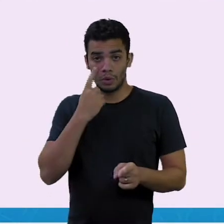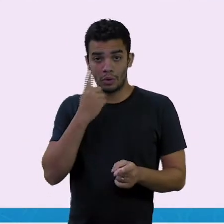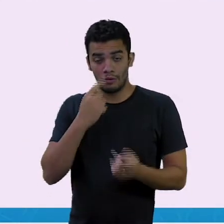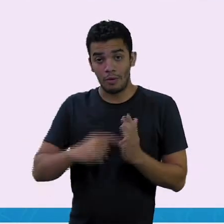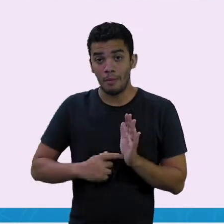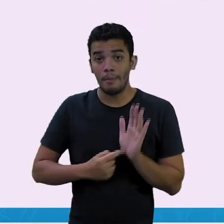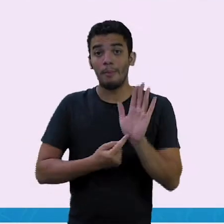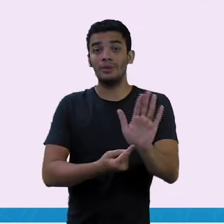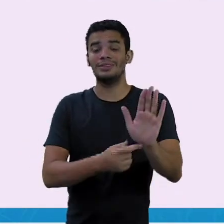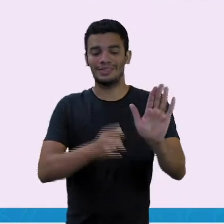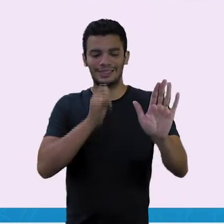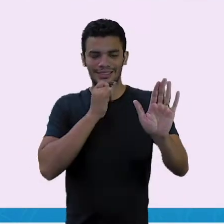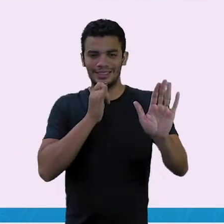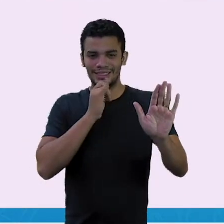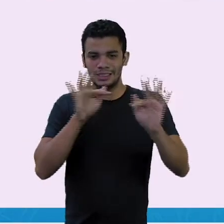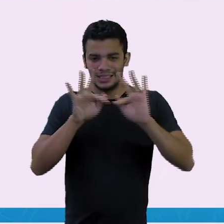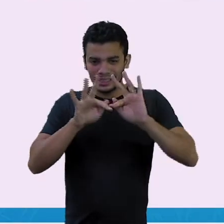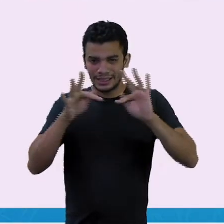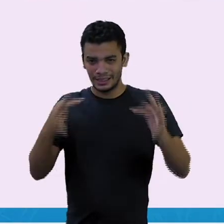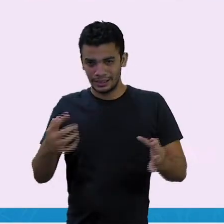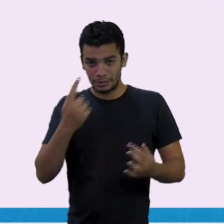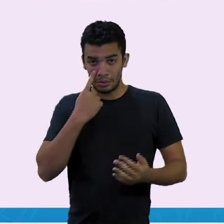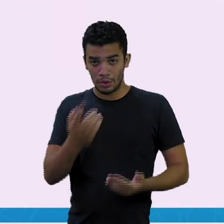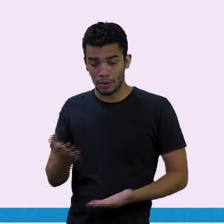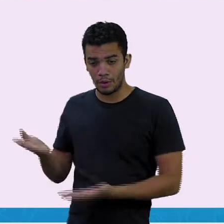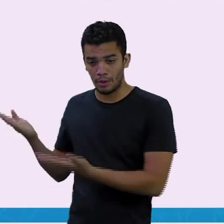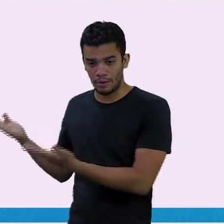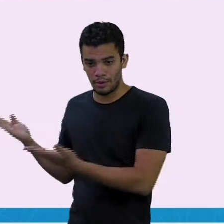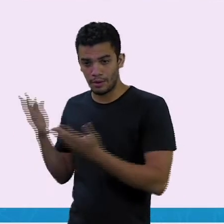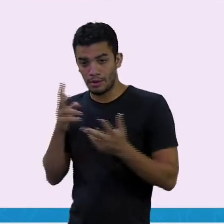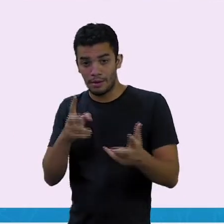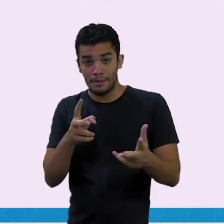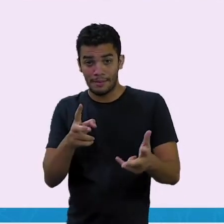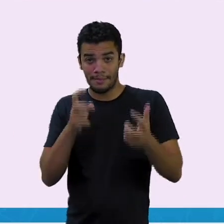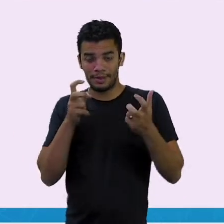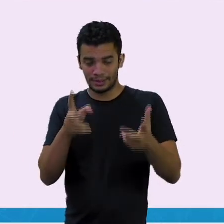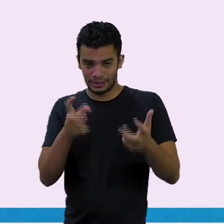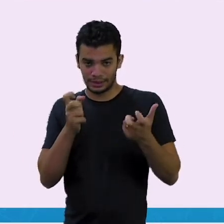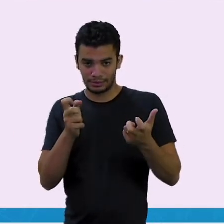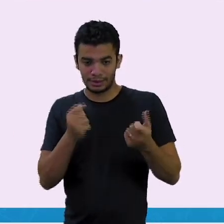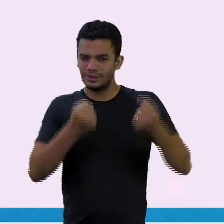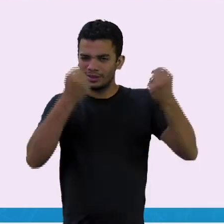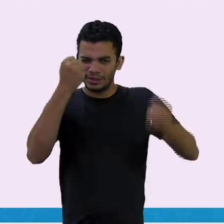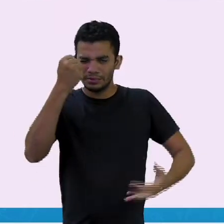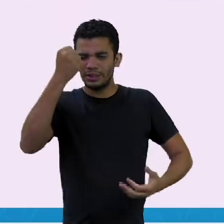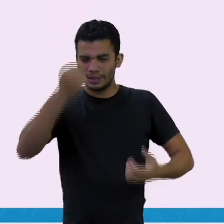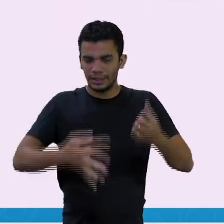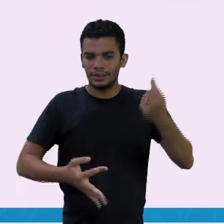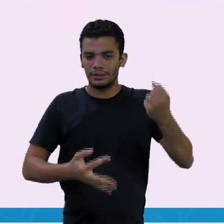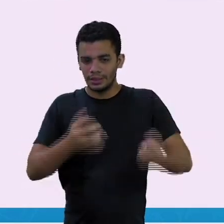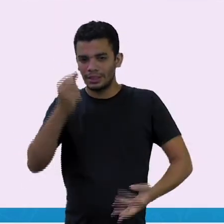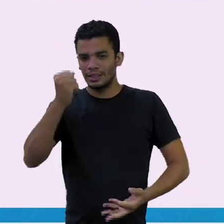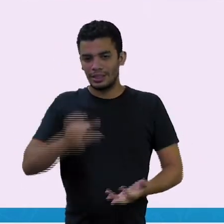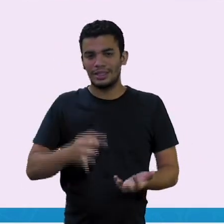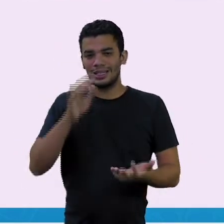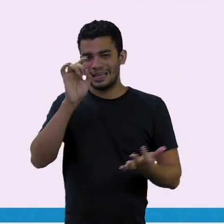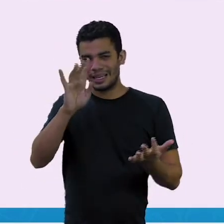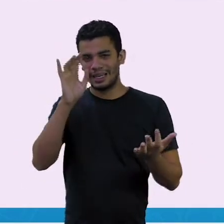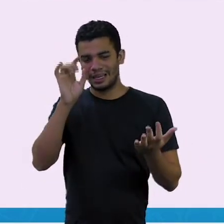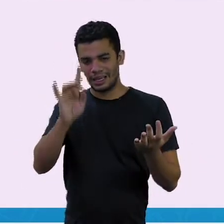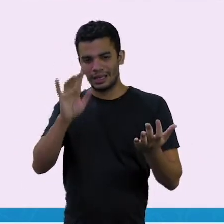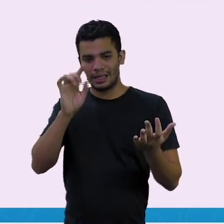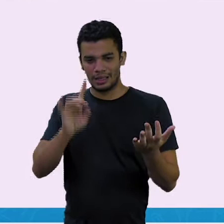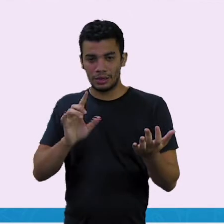de bilhete para vocês. Eu vou ler todo o conteúdo do bilhete e depois nós vamos separar o que